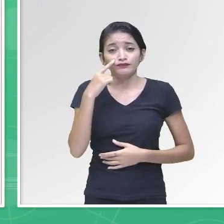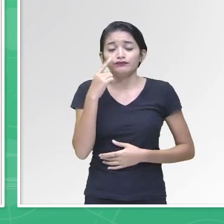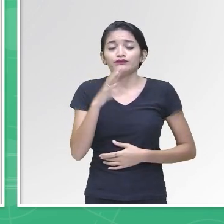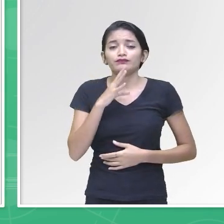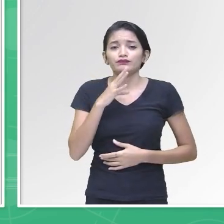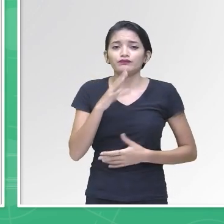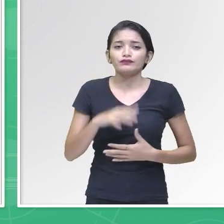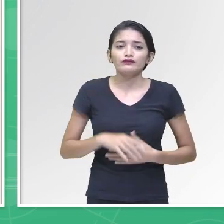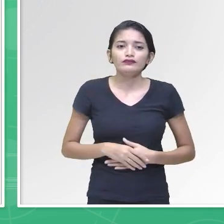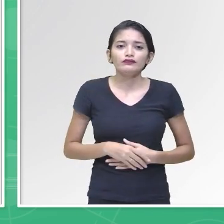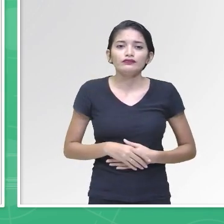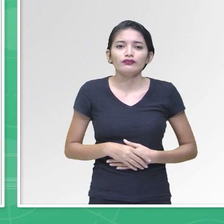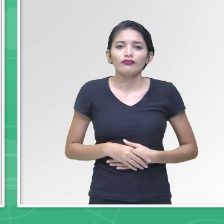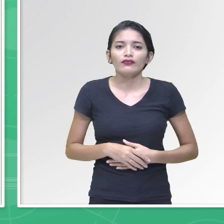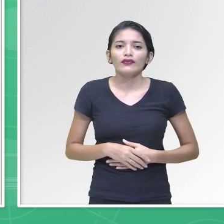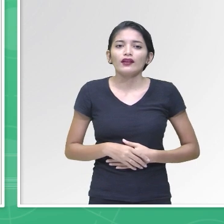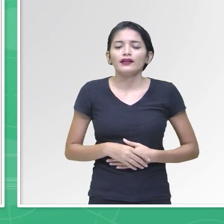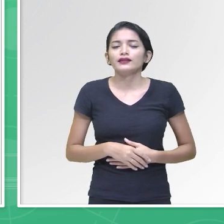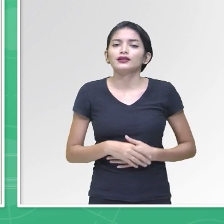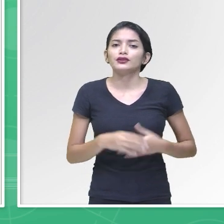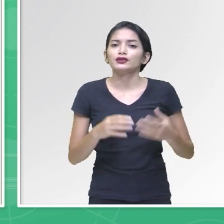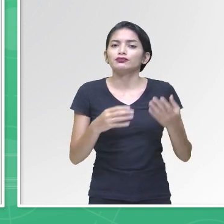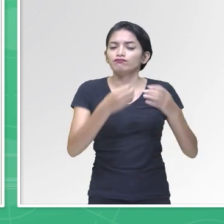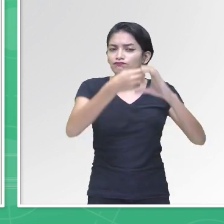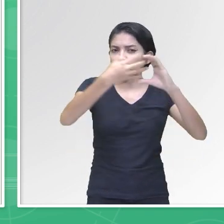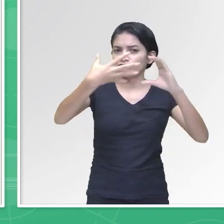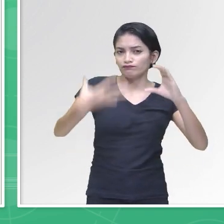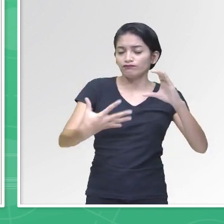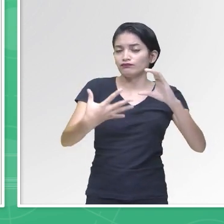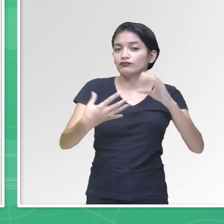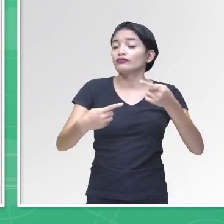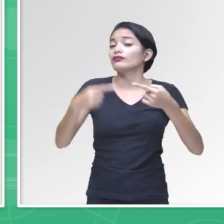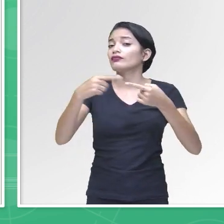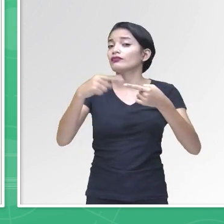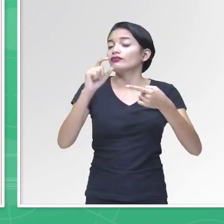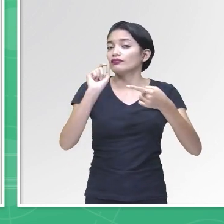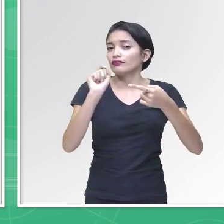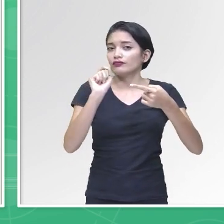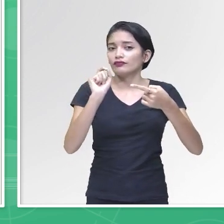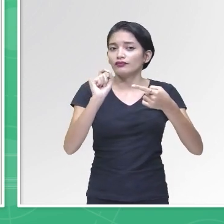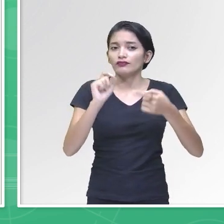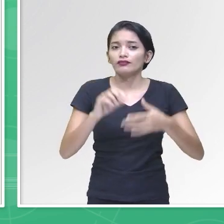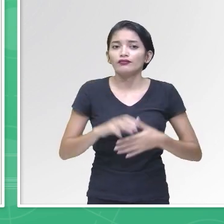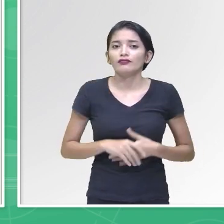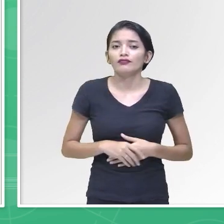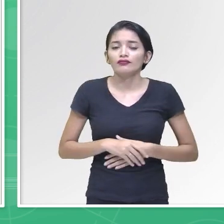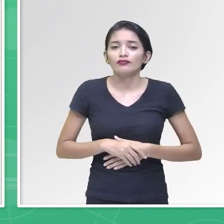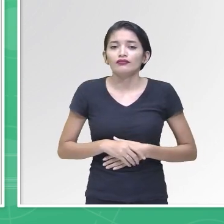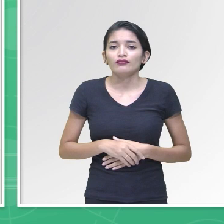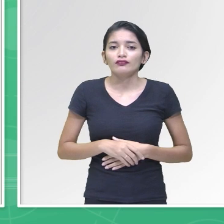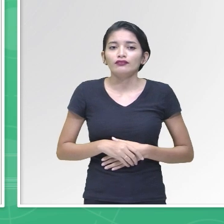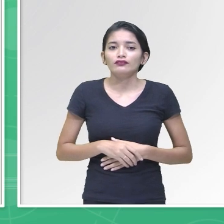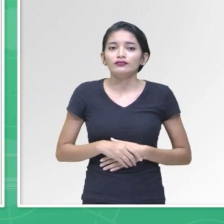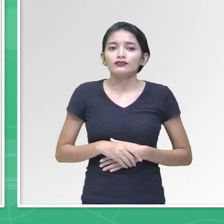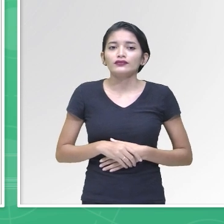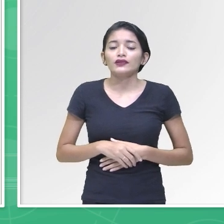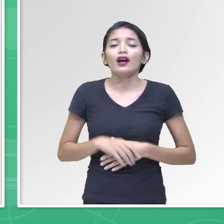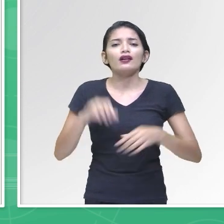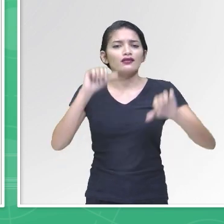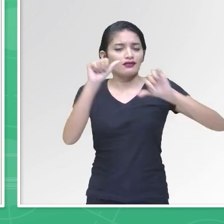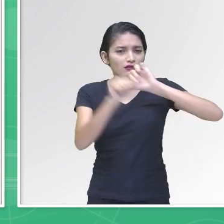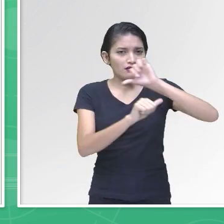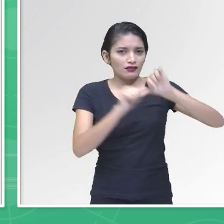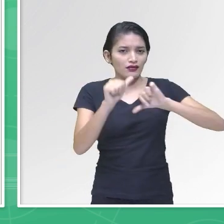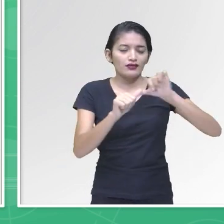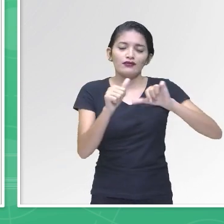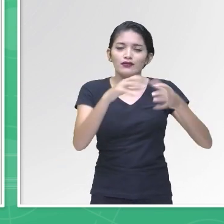conhecer essas concepções. A primeira delas é a linearidade para a vida adulta.